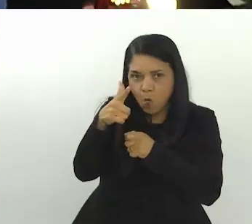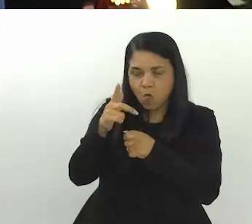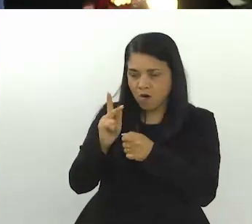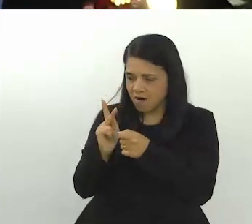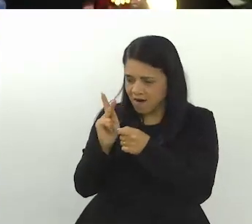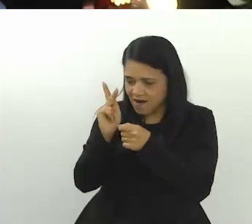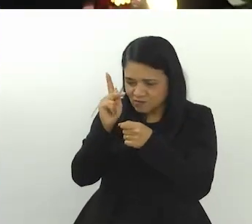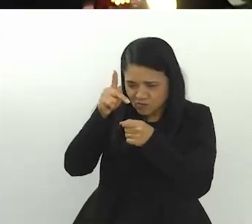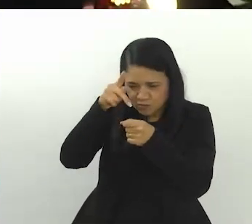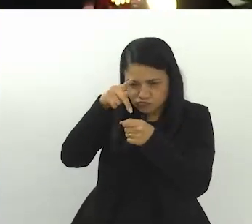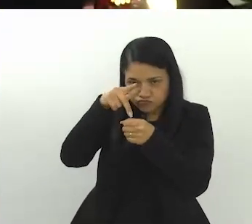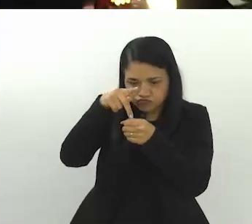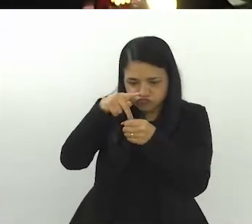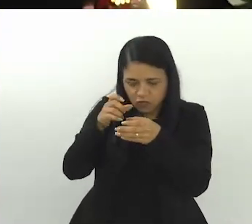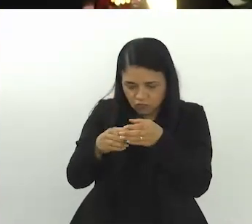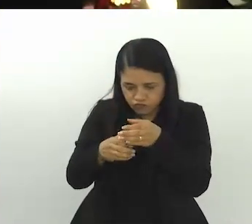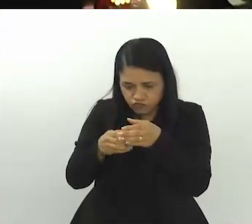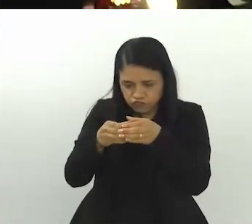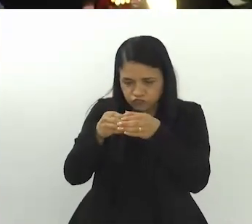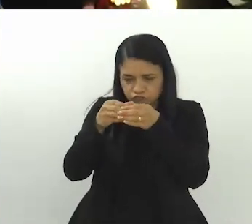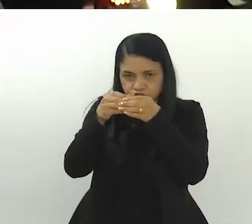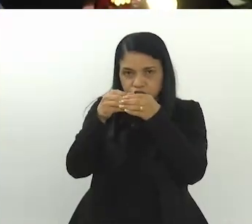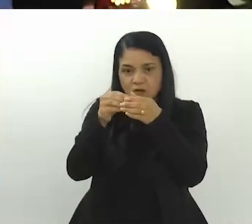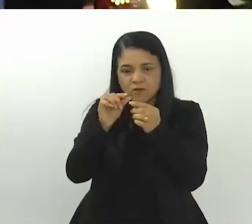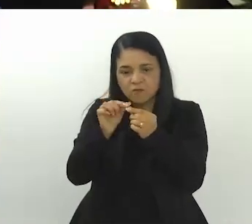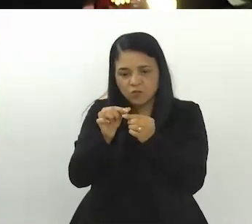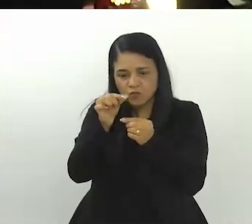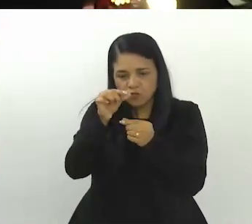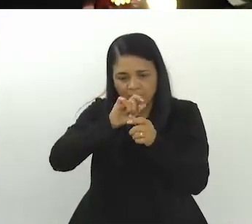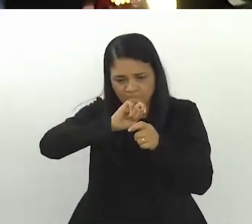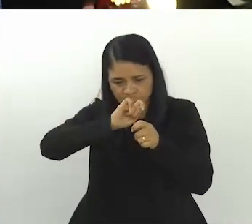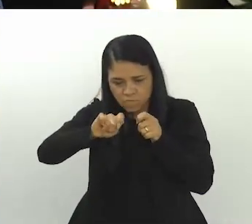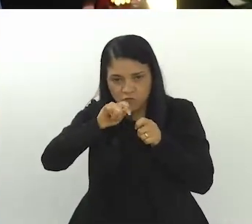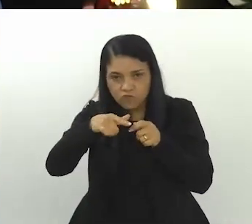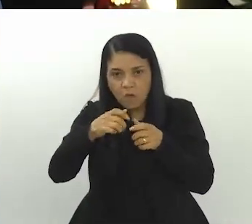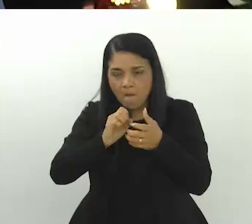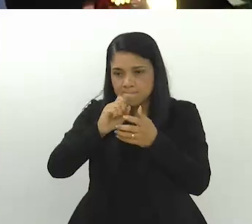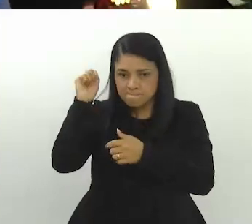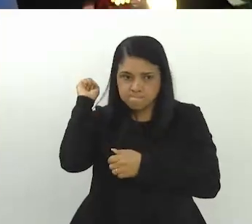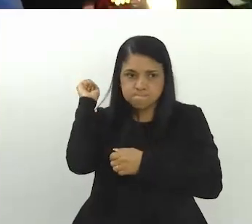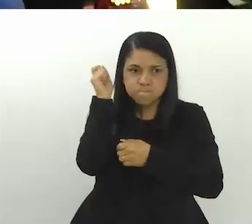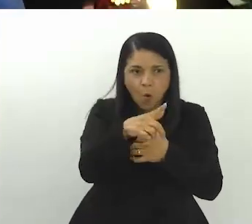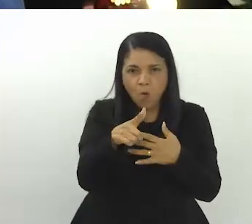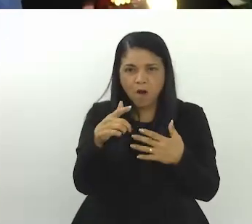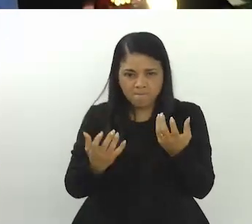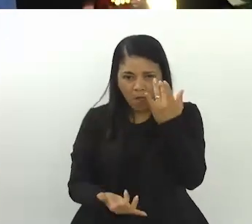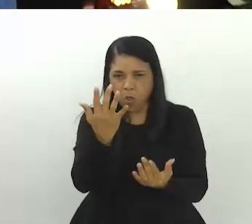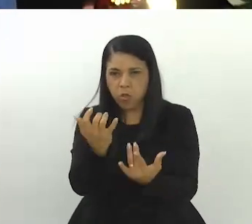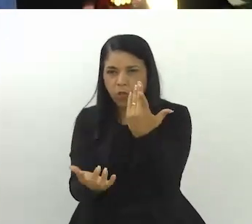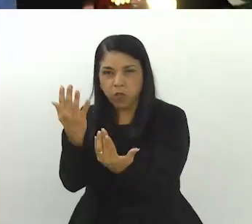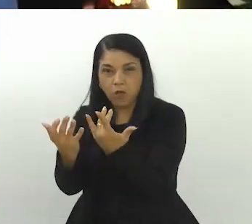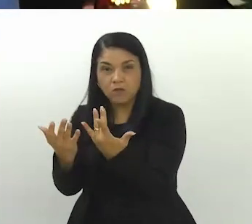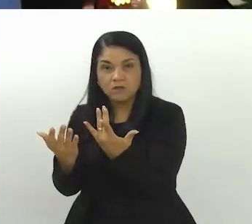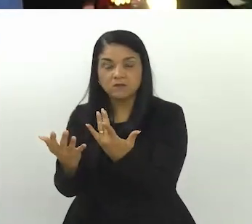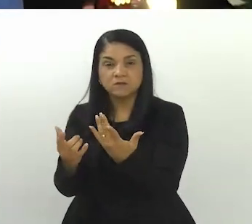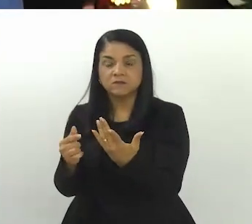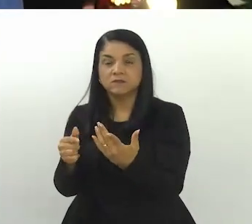ali Uhum. a gasolina dentro de uma garrafa, o pavio, acende, jogam em cima dos outros para queimar. Aí